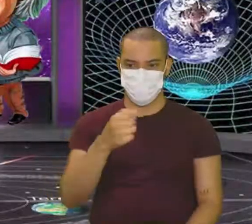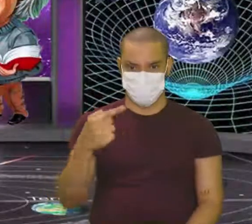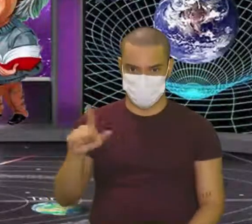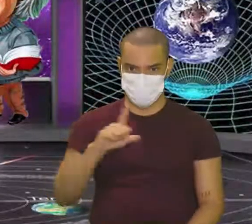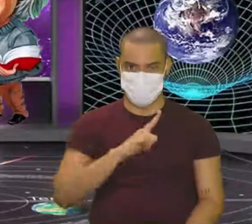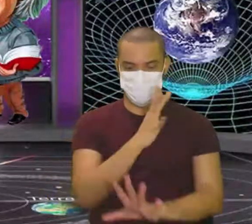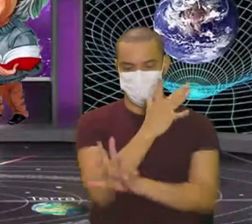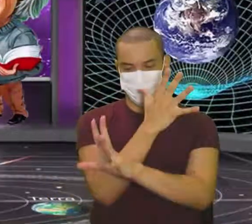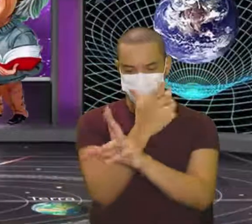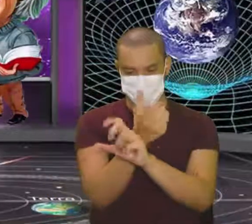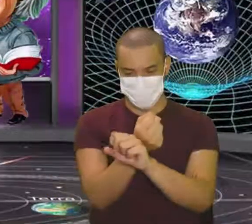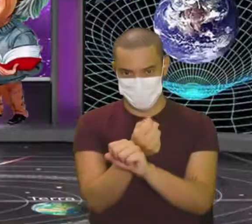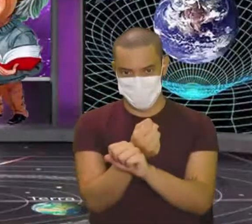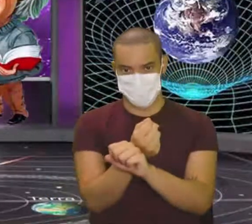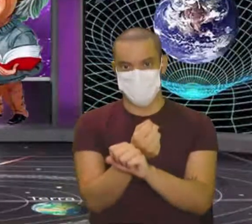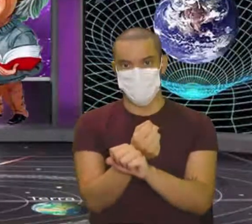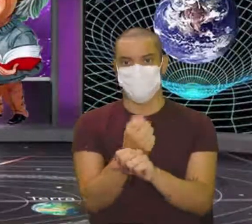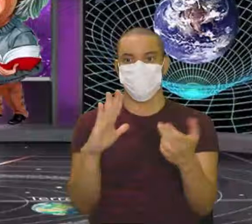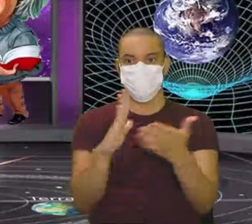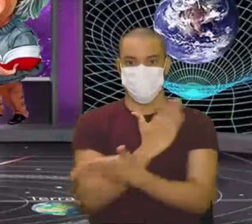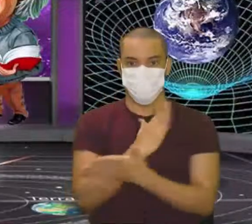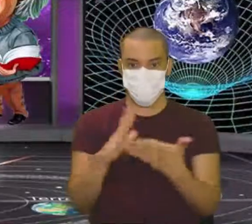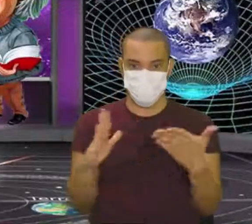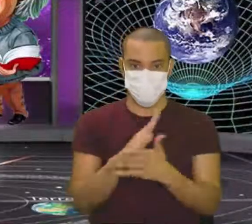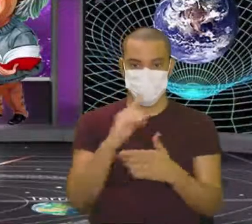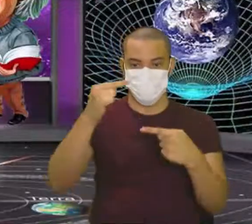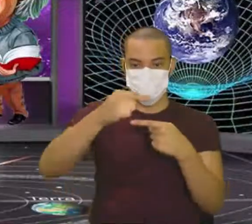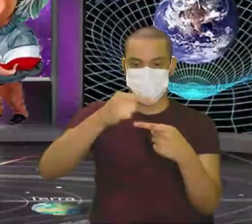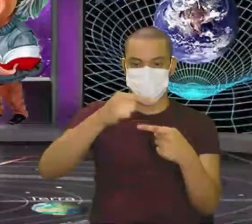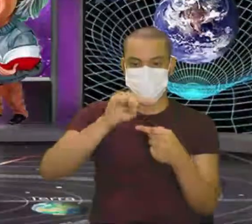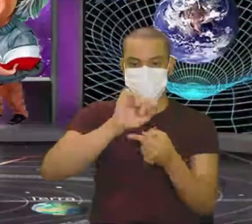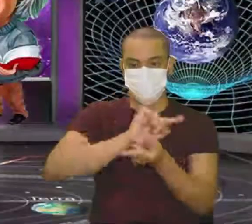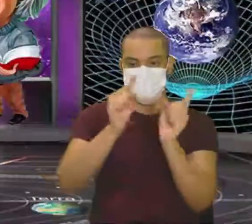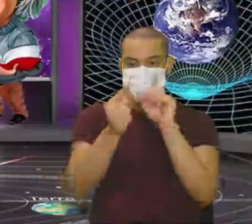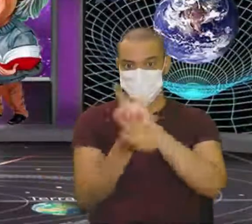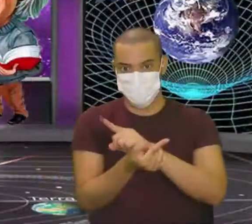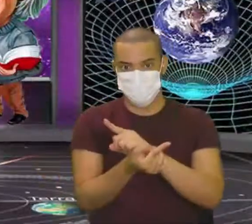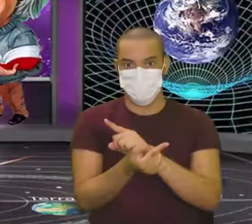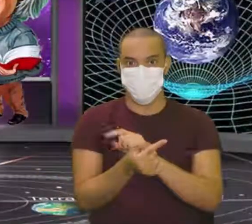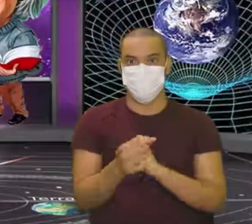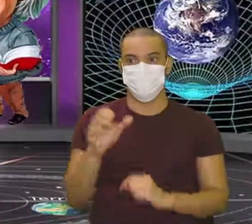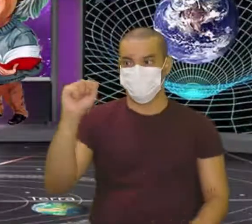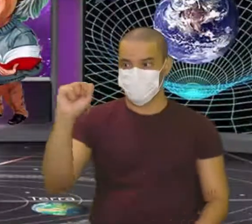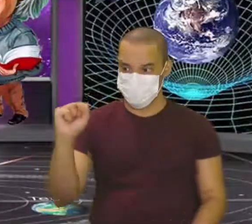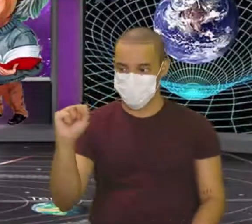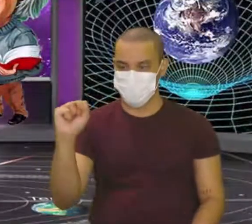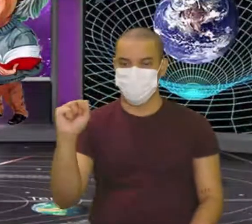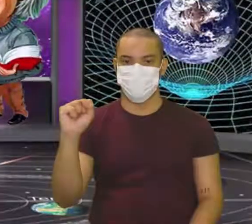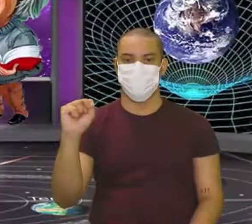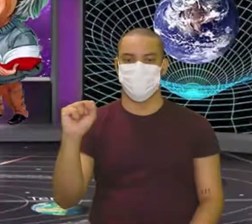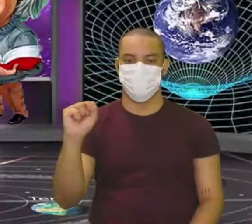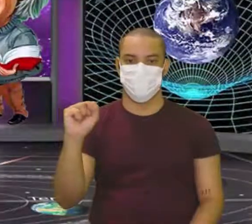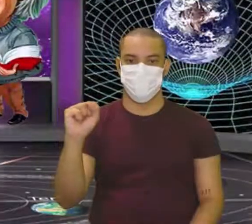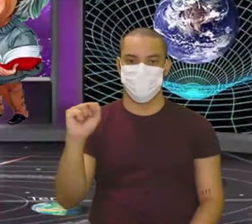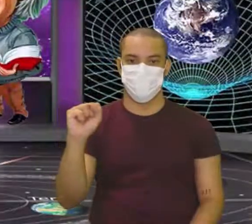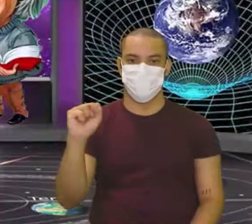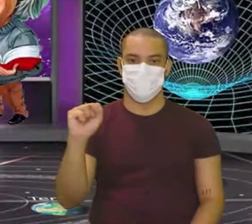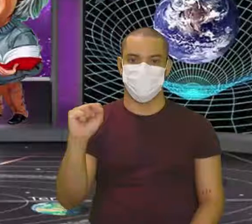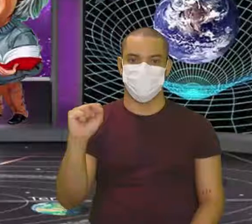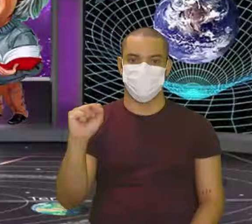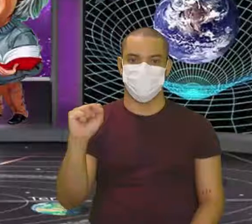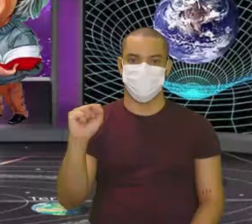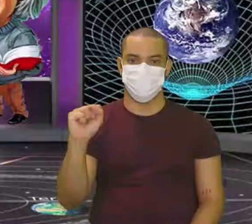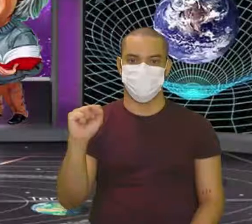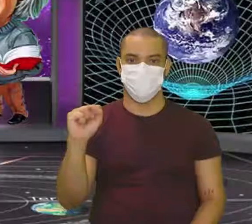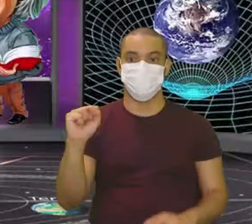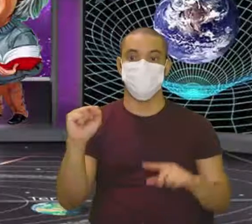se atraem no polo oposto ao do ímã que é colocado perto, então se eu coloco o sul, para esse lado aqui,